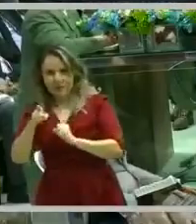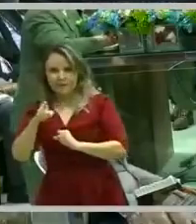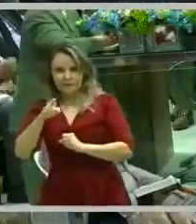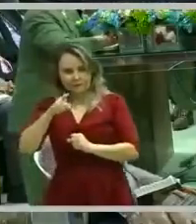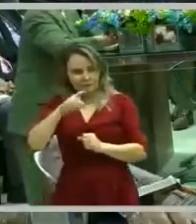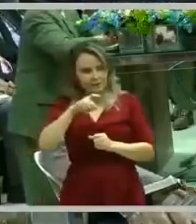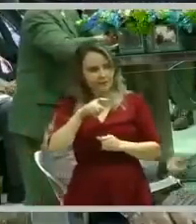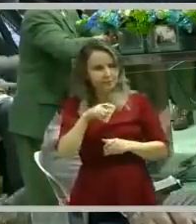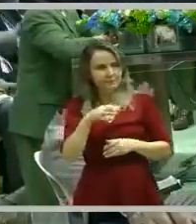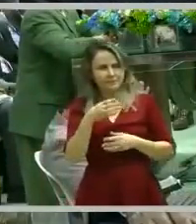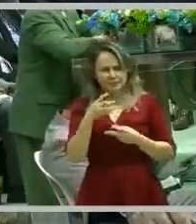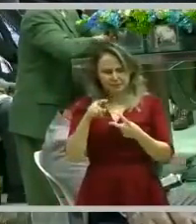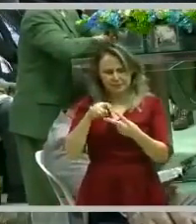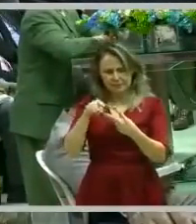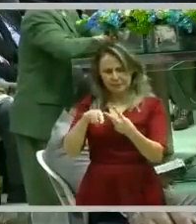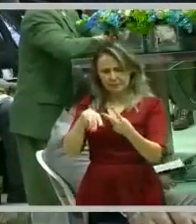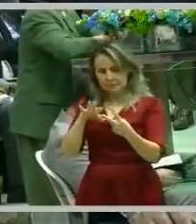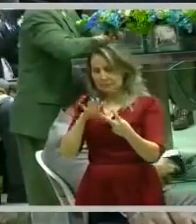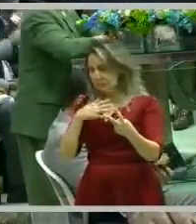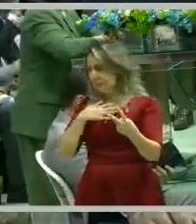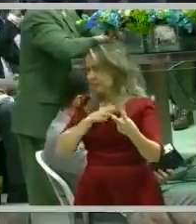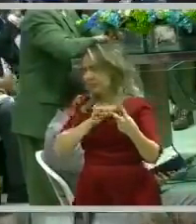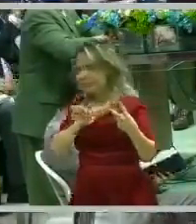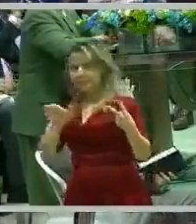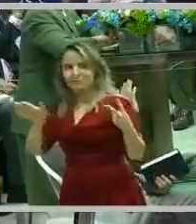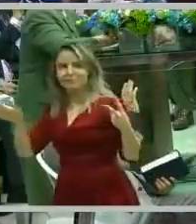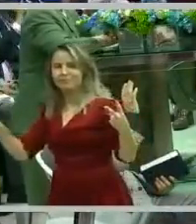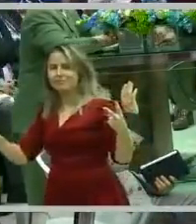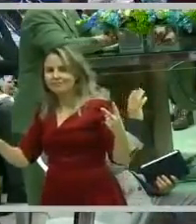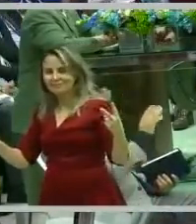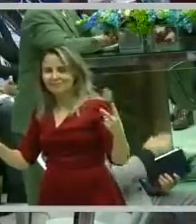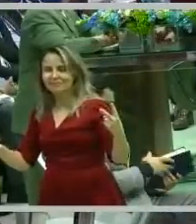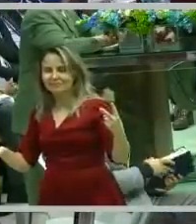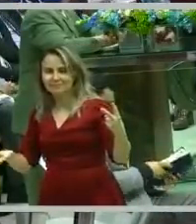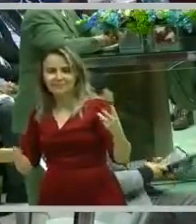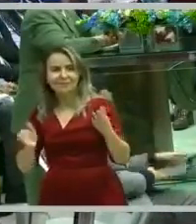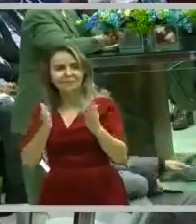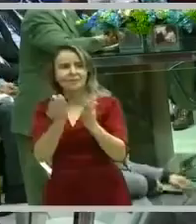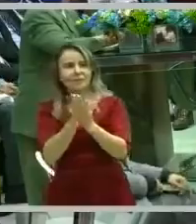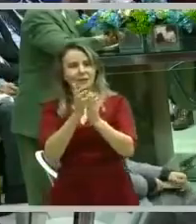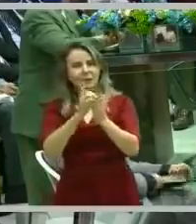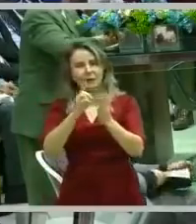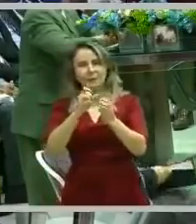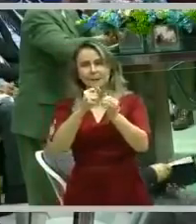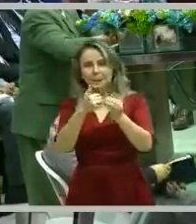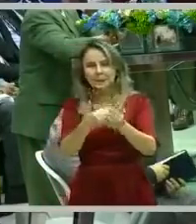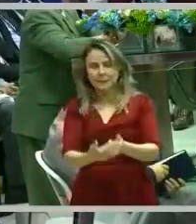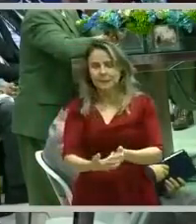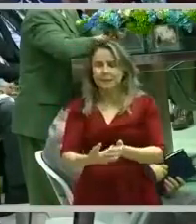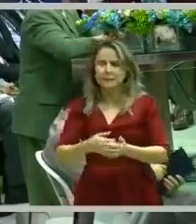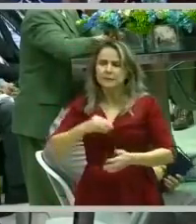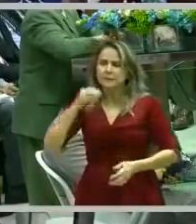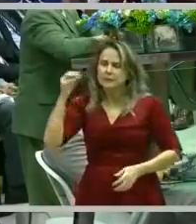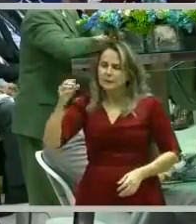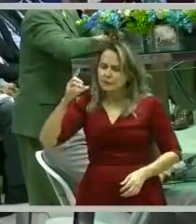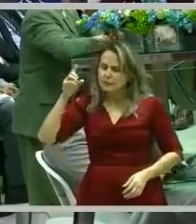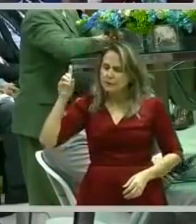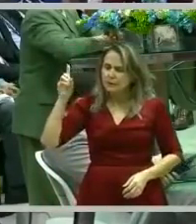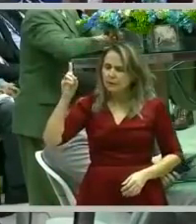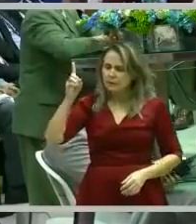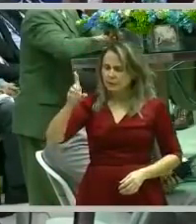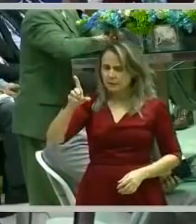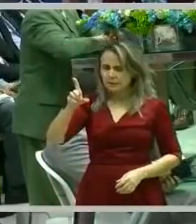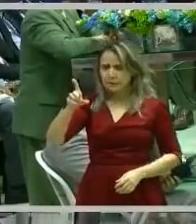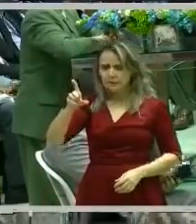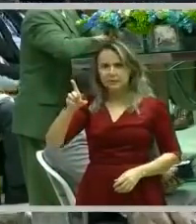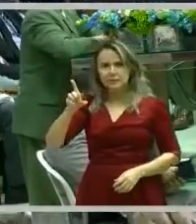Quem dá aleluia para Jesus nesta noite, se desvie. A Bíblia diz, e Davi desviou-se dele. Eu gostaria que toda a igreja dissesse essa